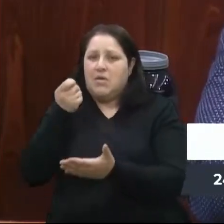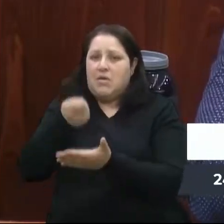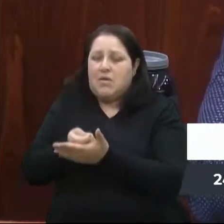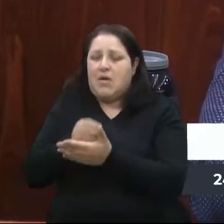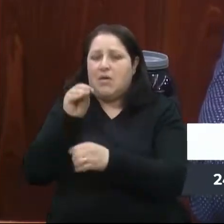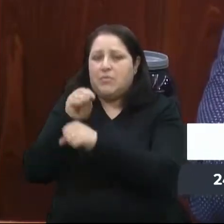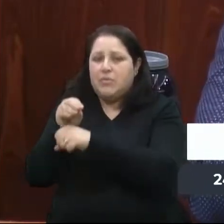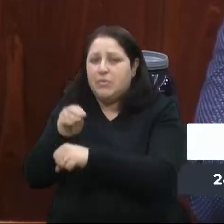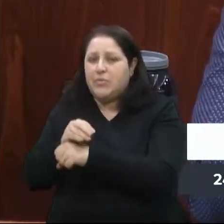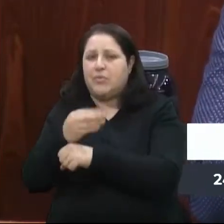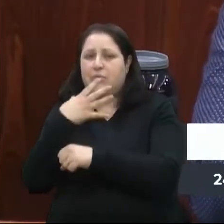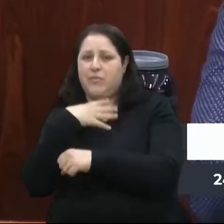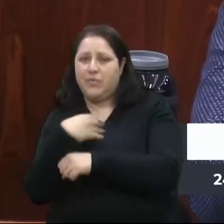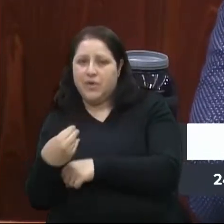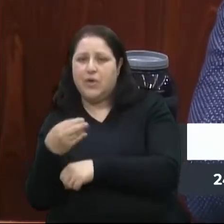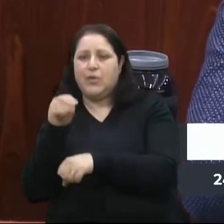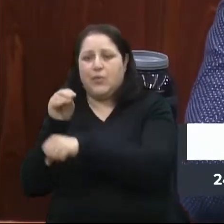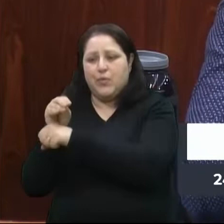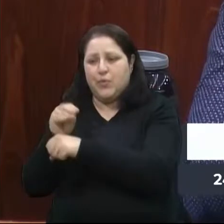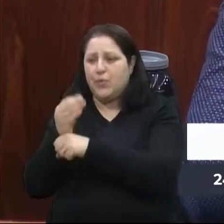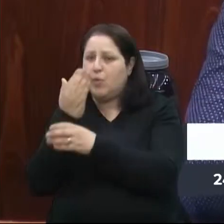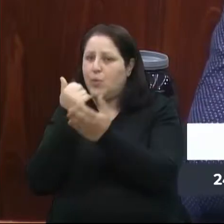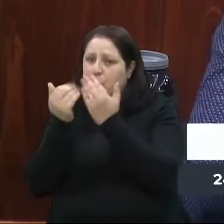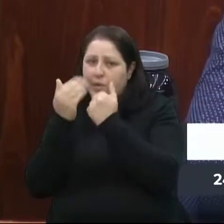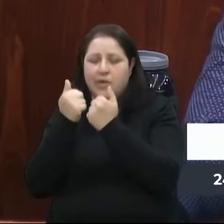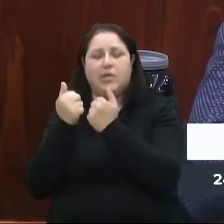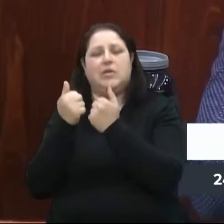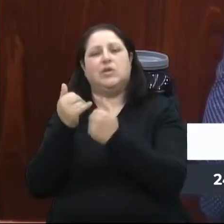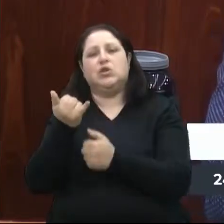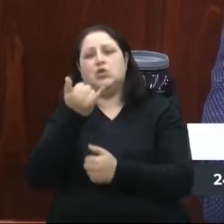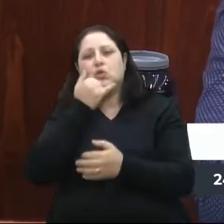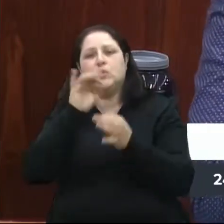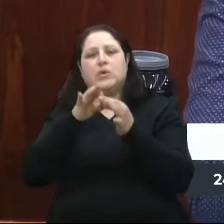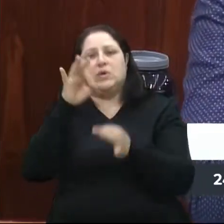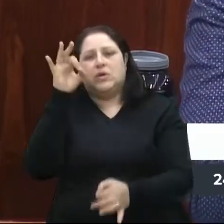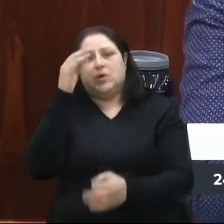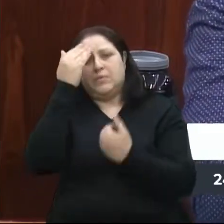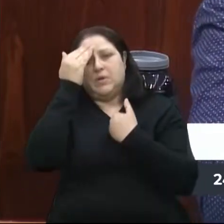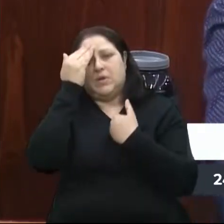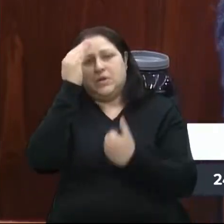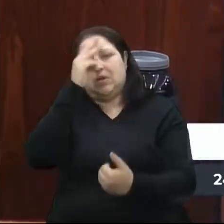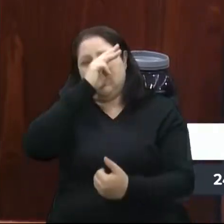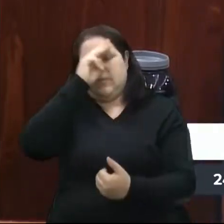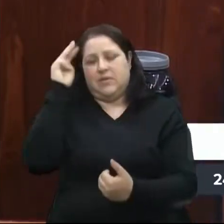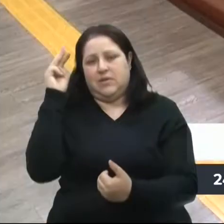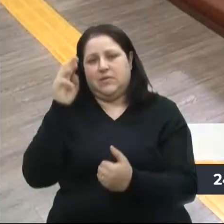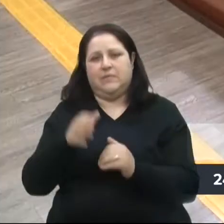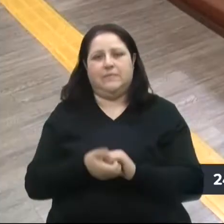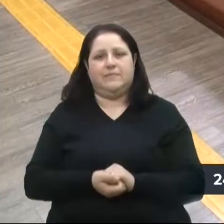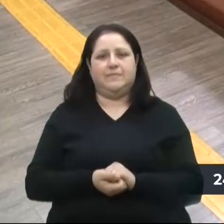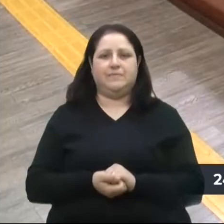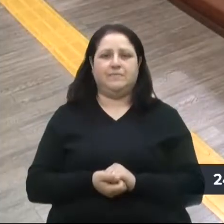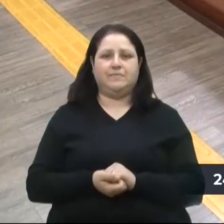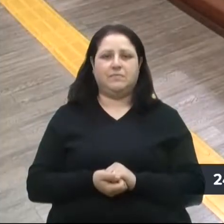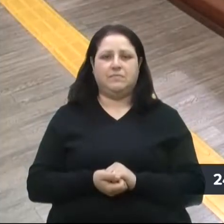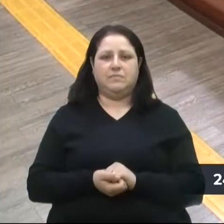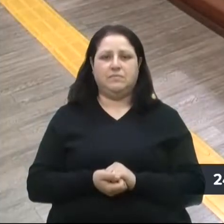básica, precisa acontecer. Então, desculpa se me estendi, mas muito obrigado, vereador Juliano.